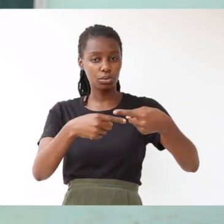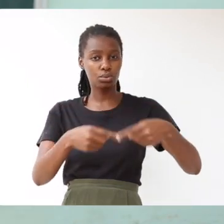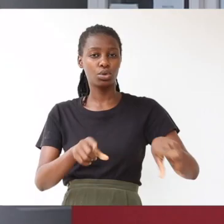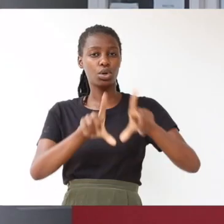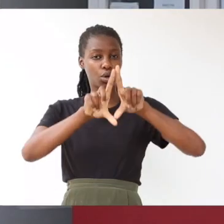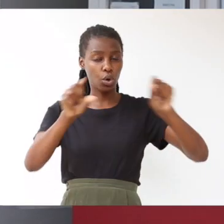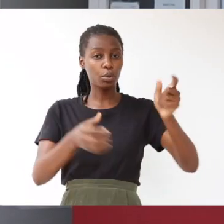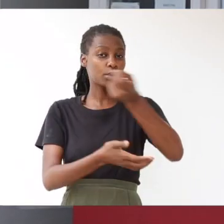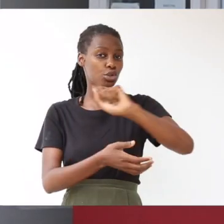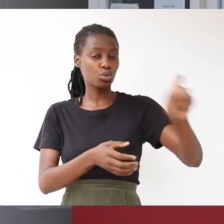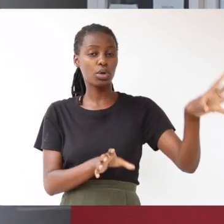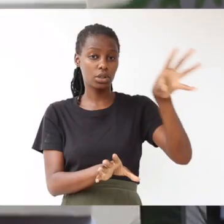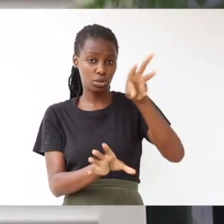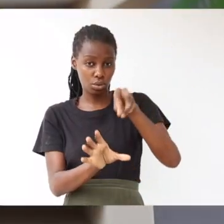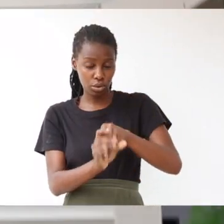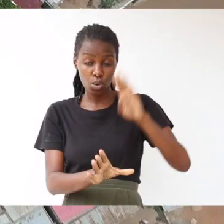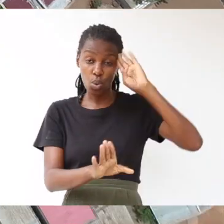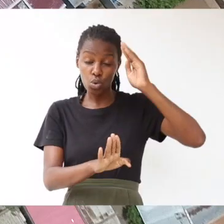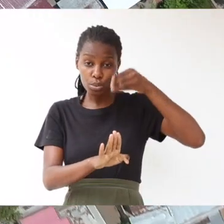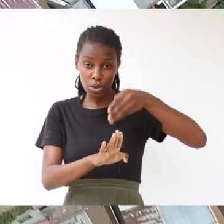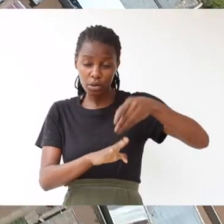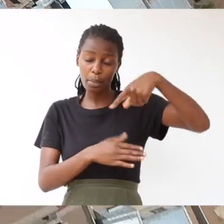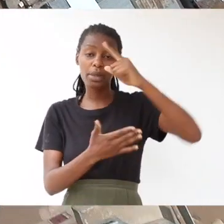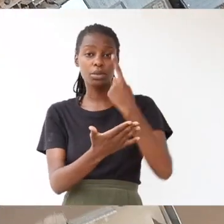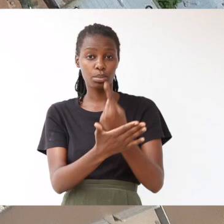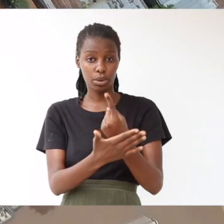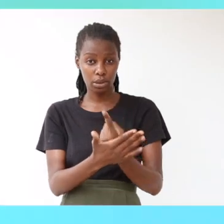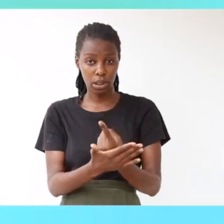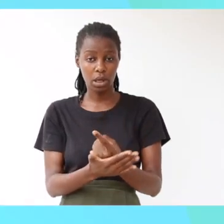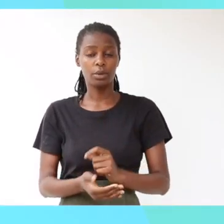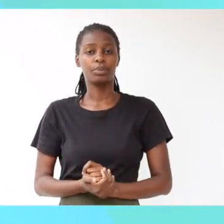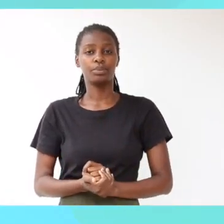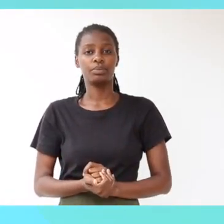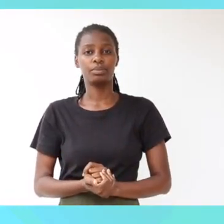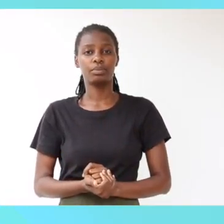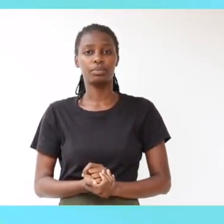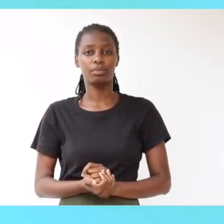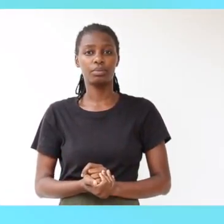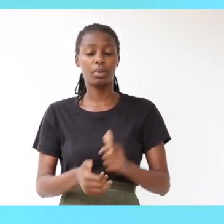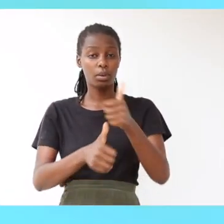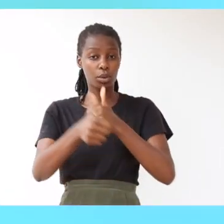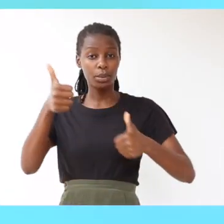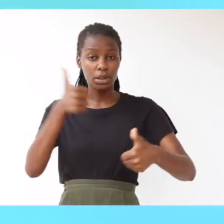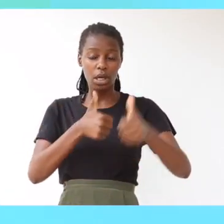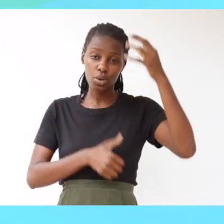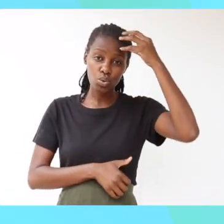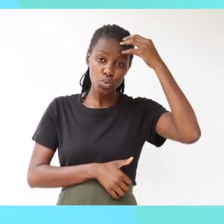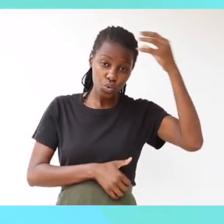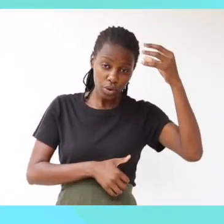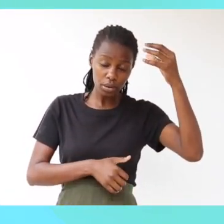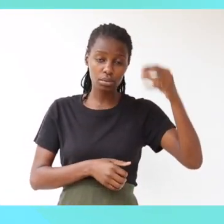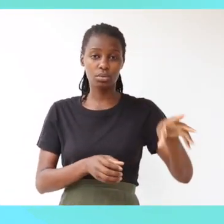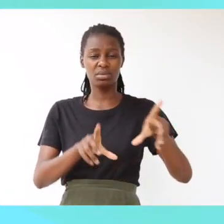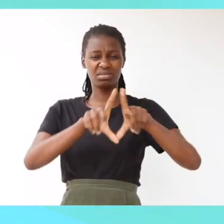de Projeto Escolas Inclusivas, cujos objetivos centrais eram a mobilização dos representantes do governo em relação